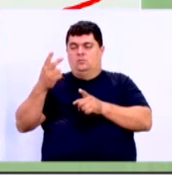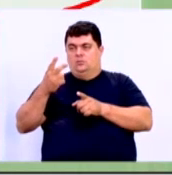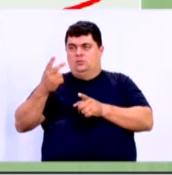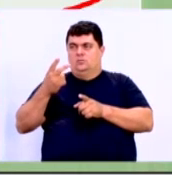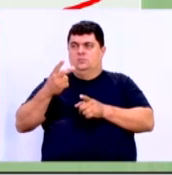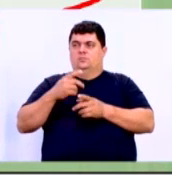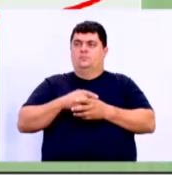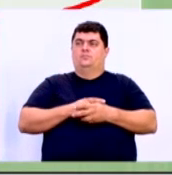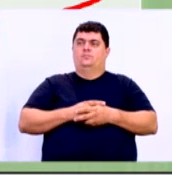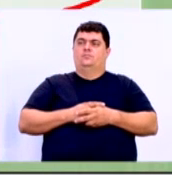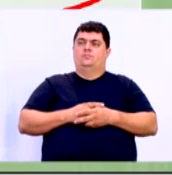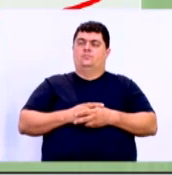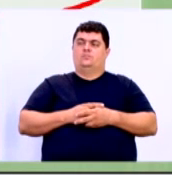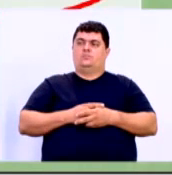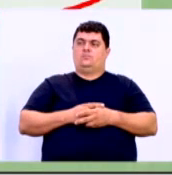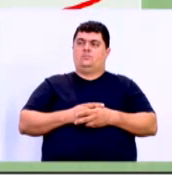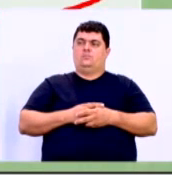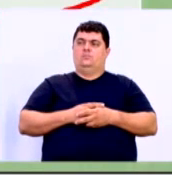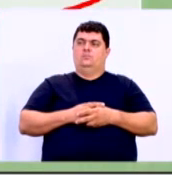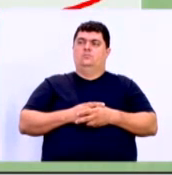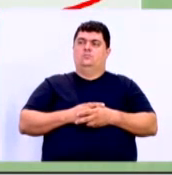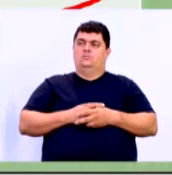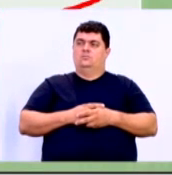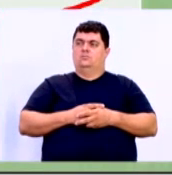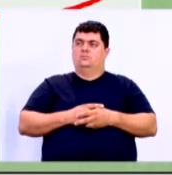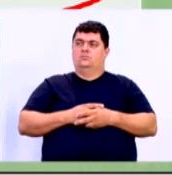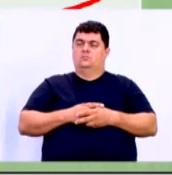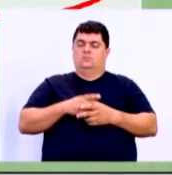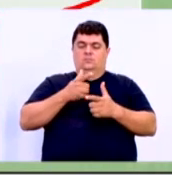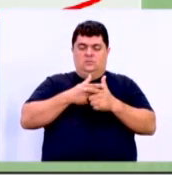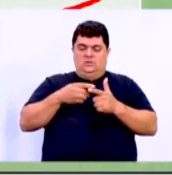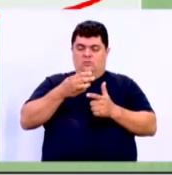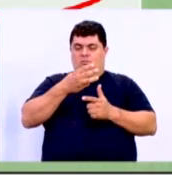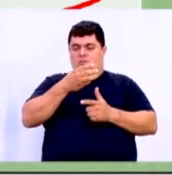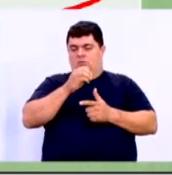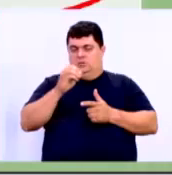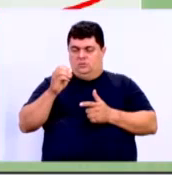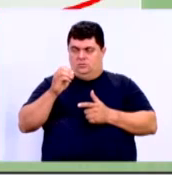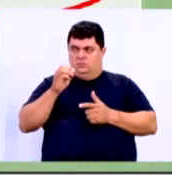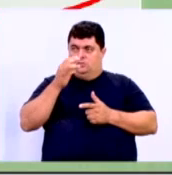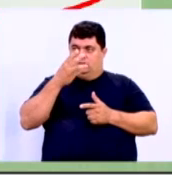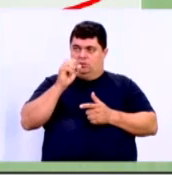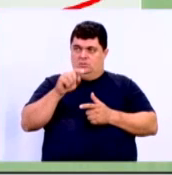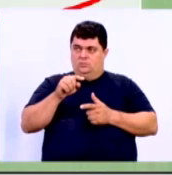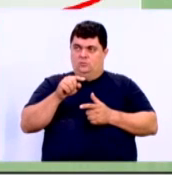multiplicava por 2.000, e aqui é a mesma coisa, dividiu por 3.000,